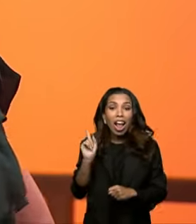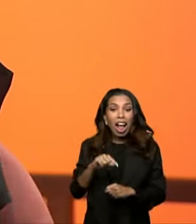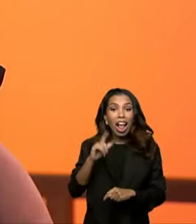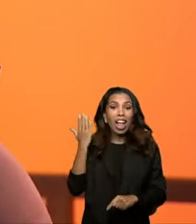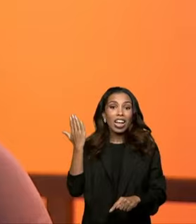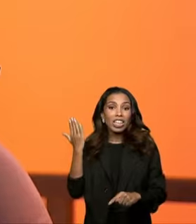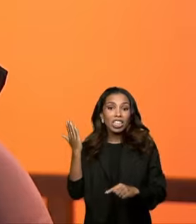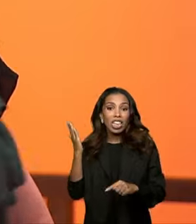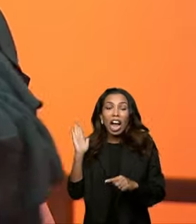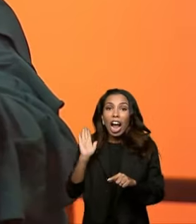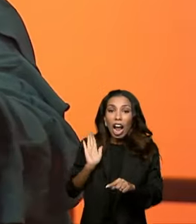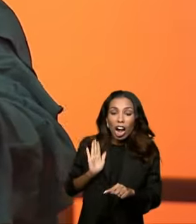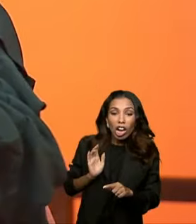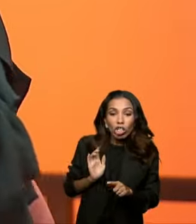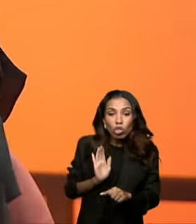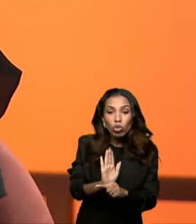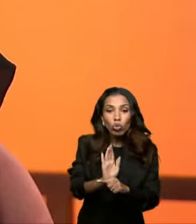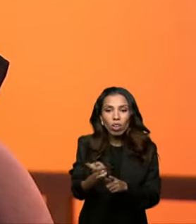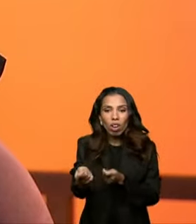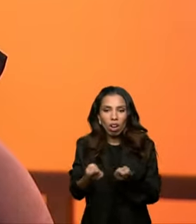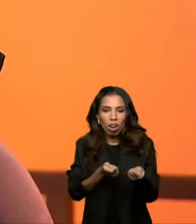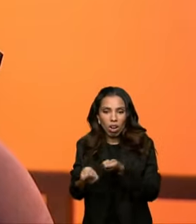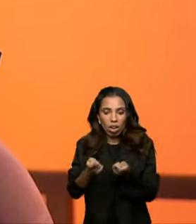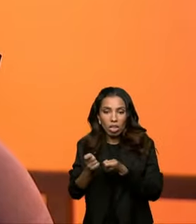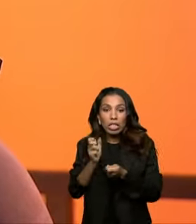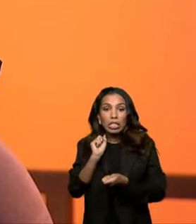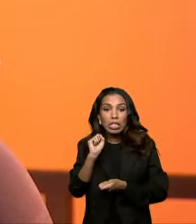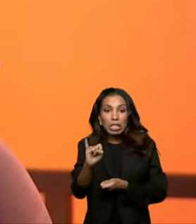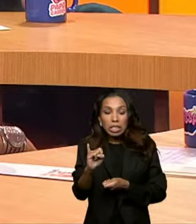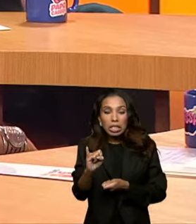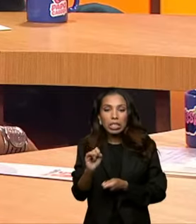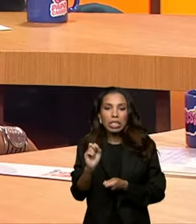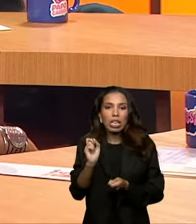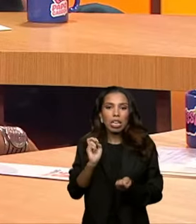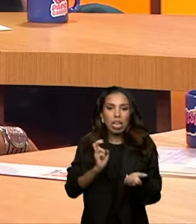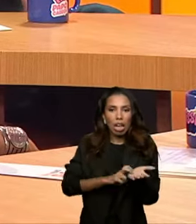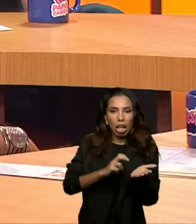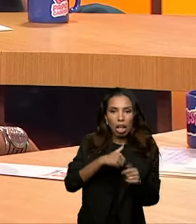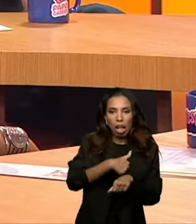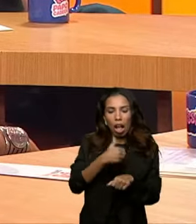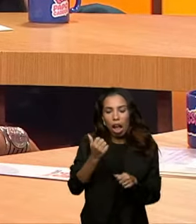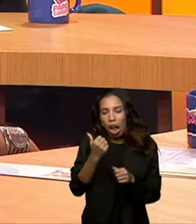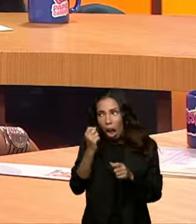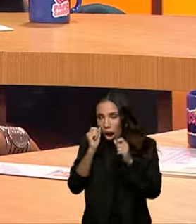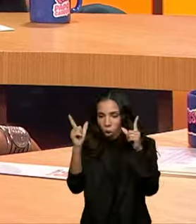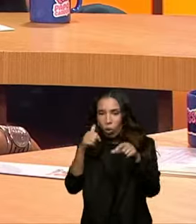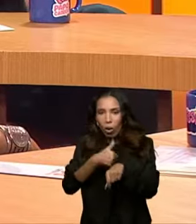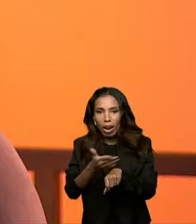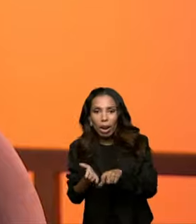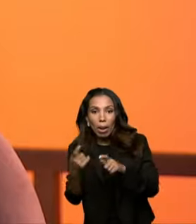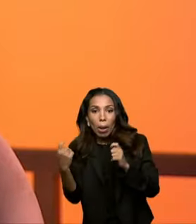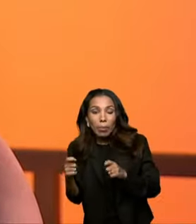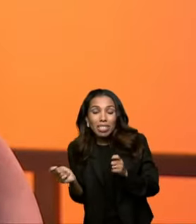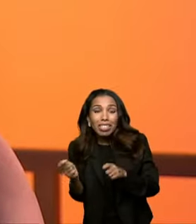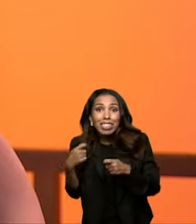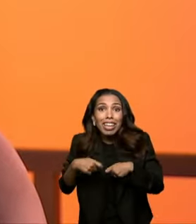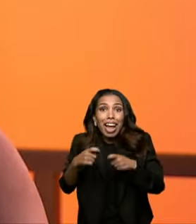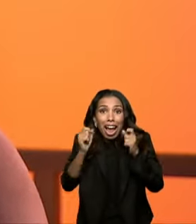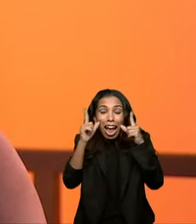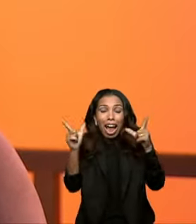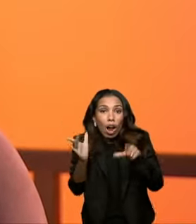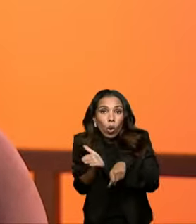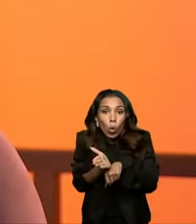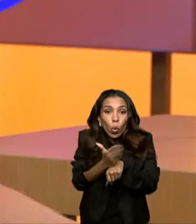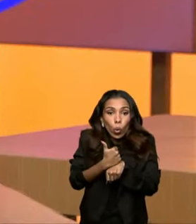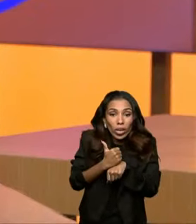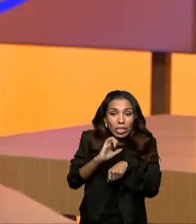ajusta ritmo. Então, se eu sou vespertino e acordo tarde, mas eu preciso acordar cedo, então eu preciso trazer